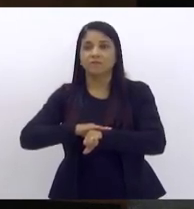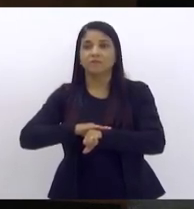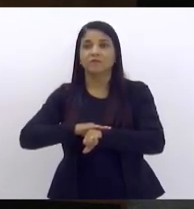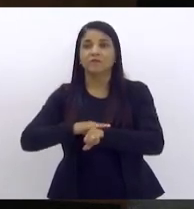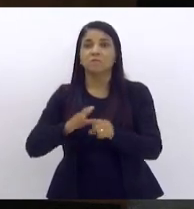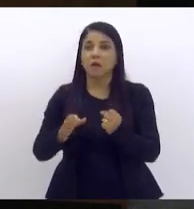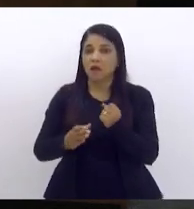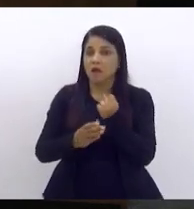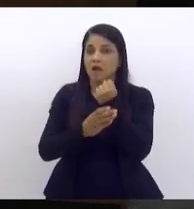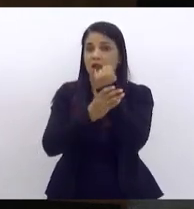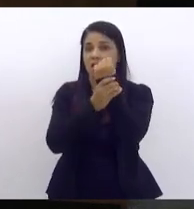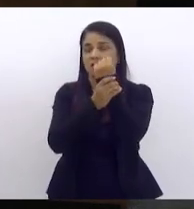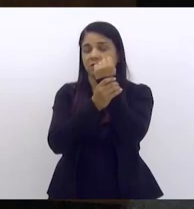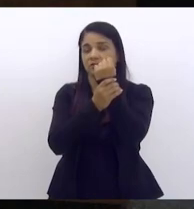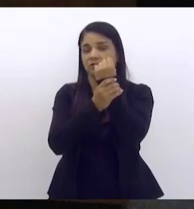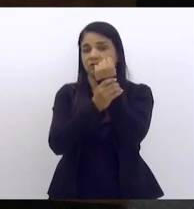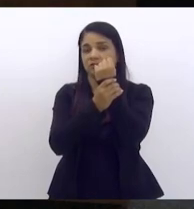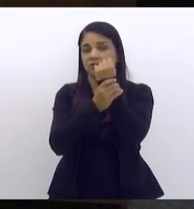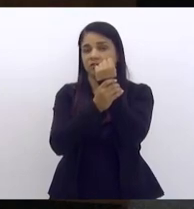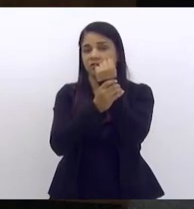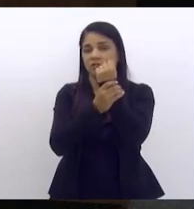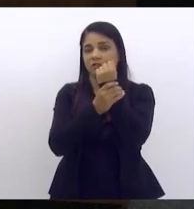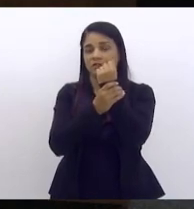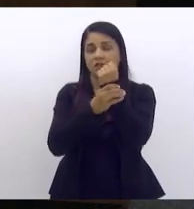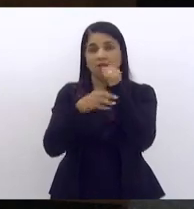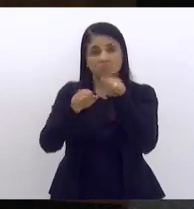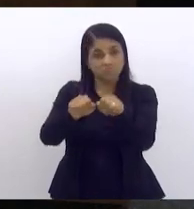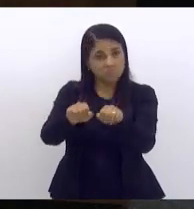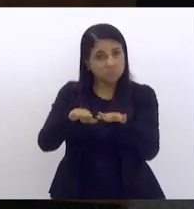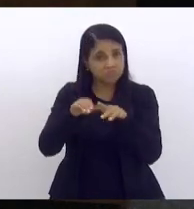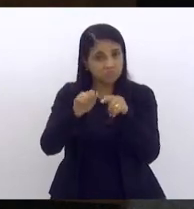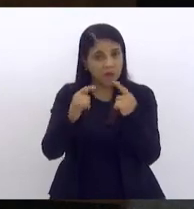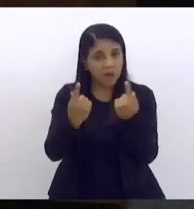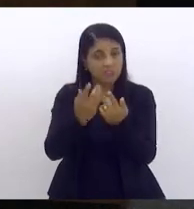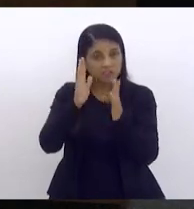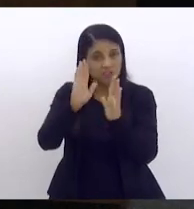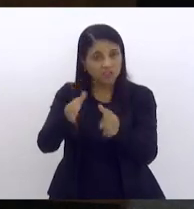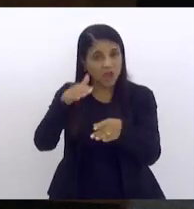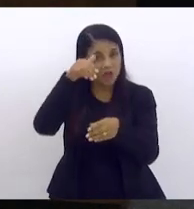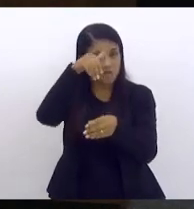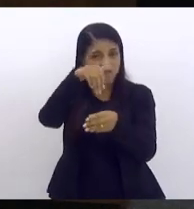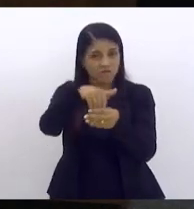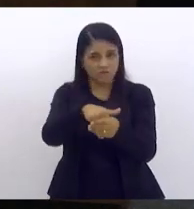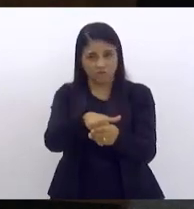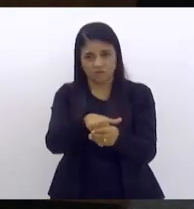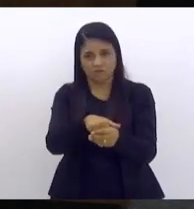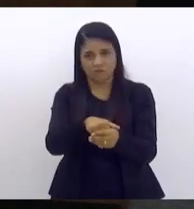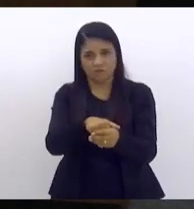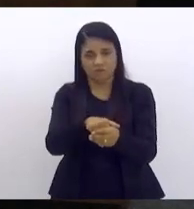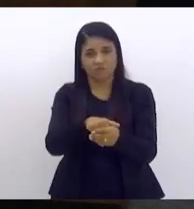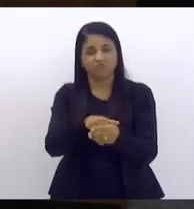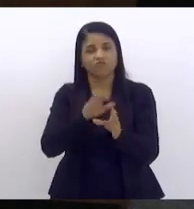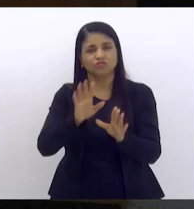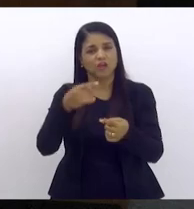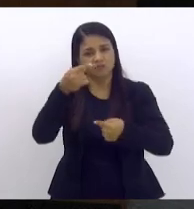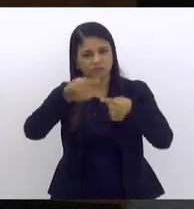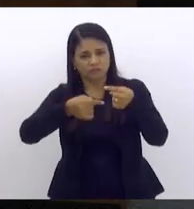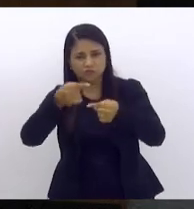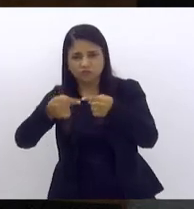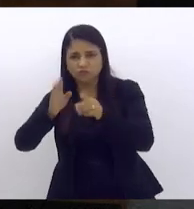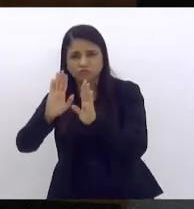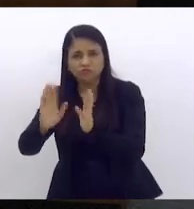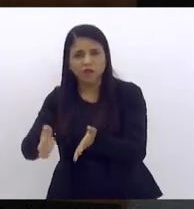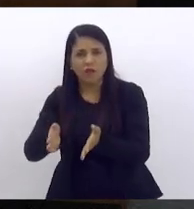para garantir algo que a LERJ já tinha votado, que a gente já tinha esgotado, inclusive, os debates aqui. Para